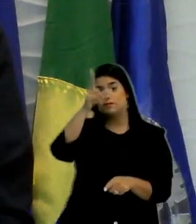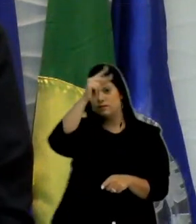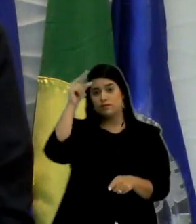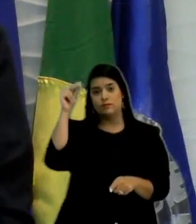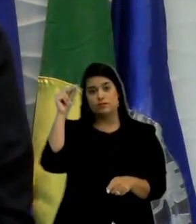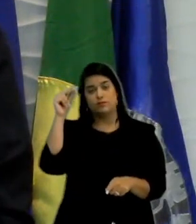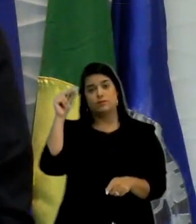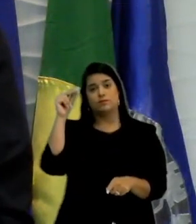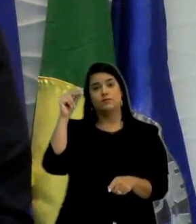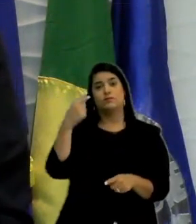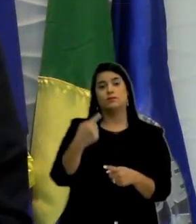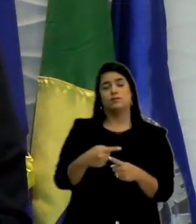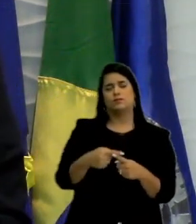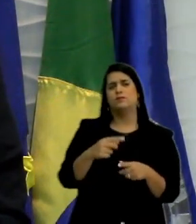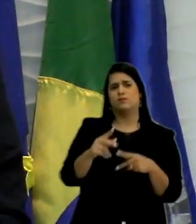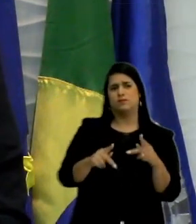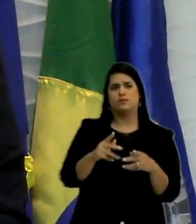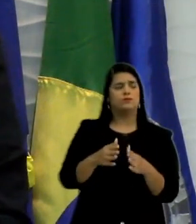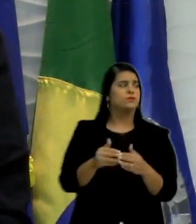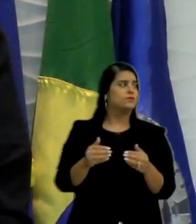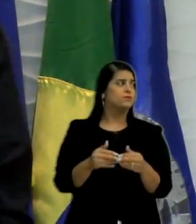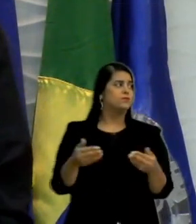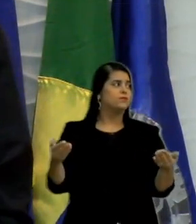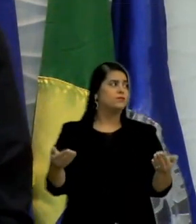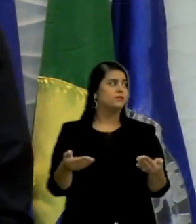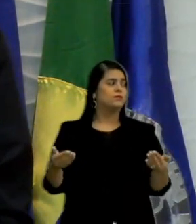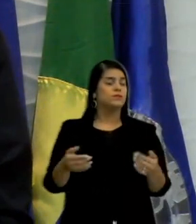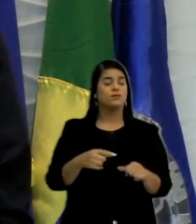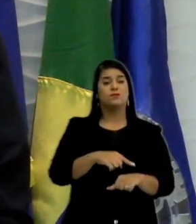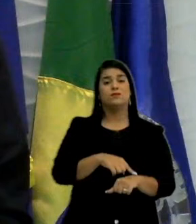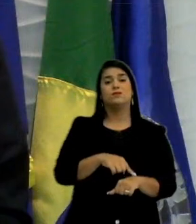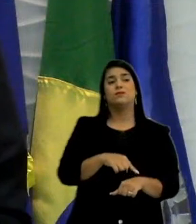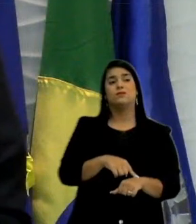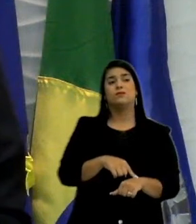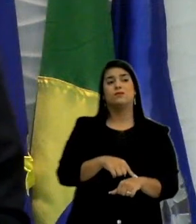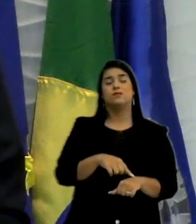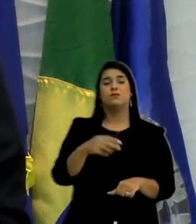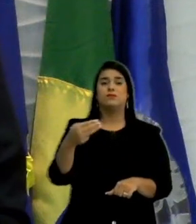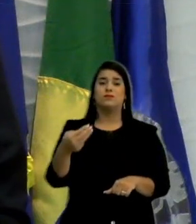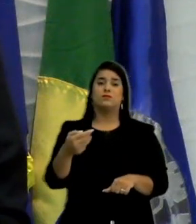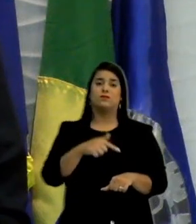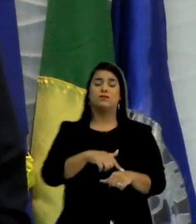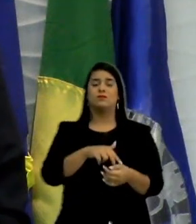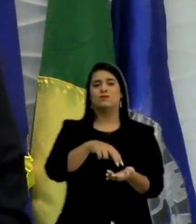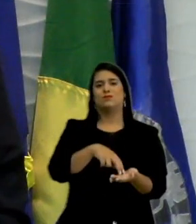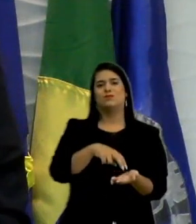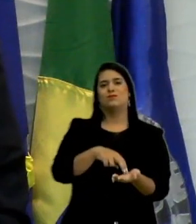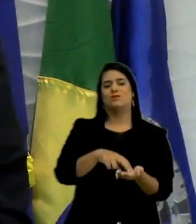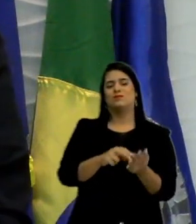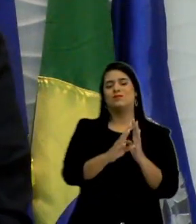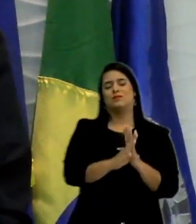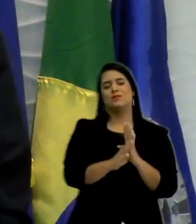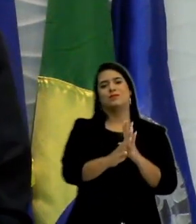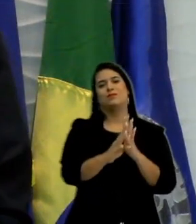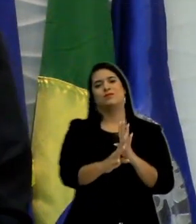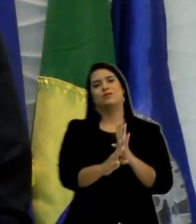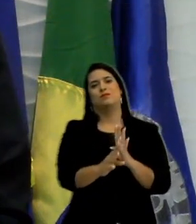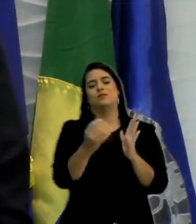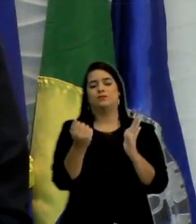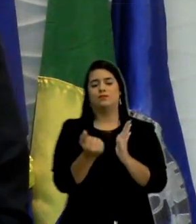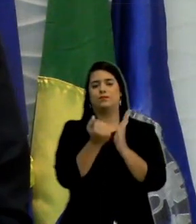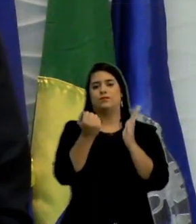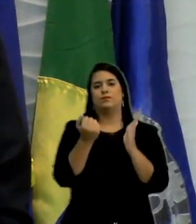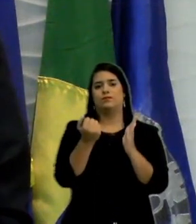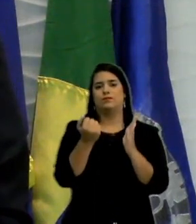da população, hoje, 3 horas da manhã, eu estava na fila para pegar a ficha para a marcação de ultrassom. E